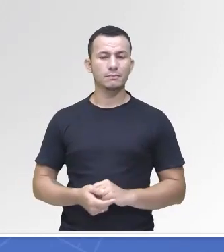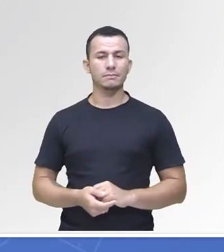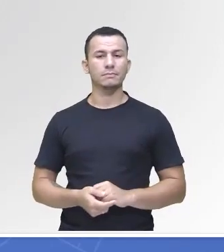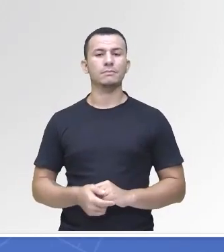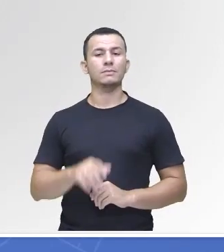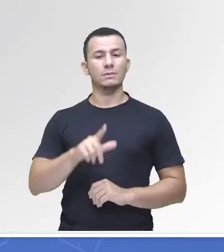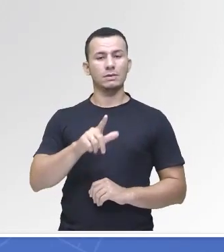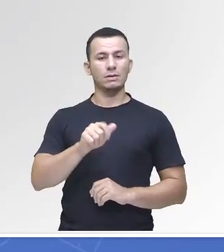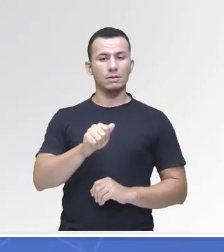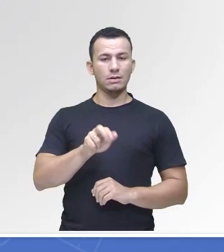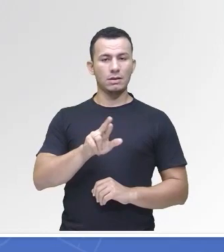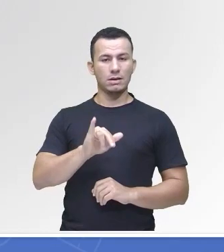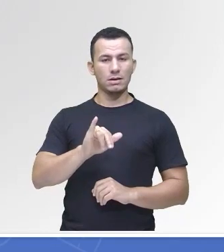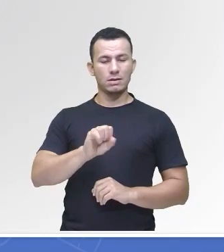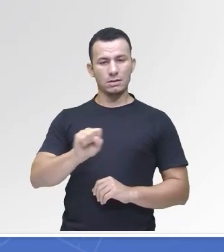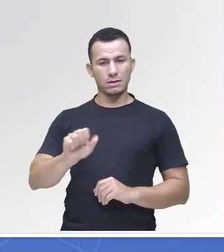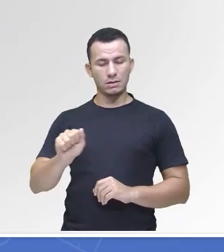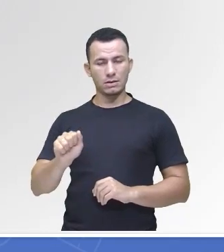Larissa,